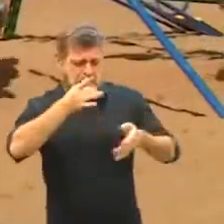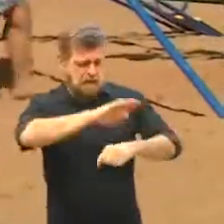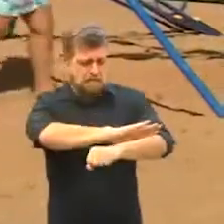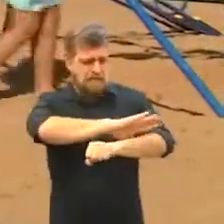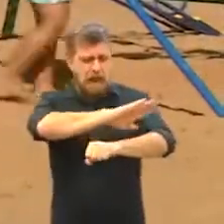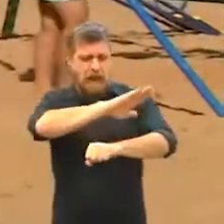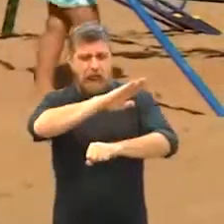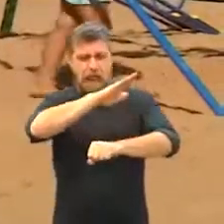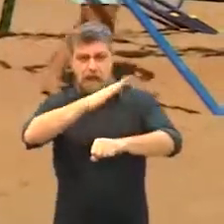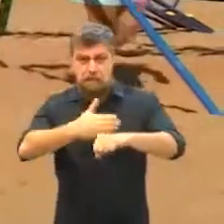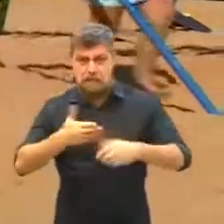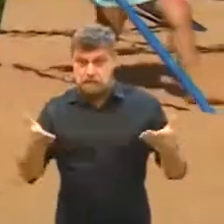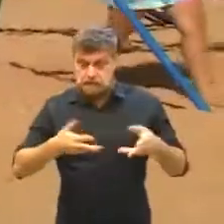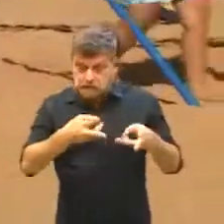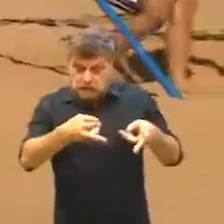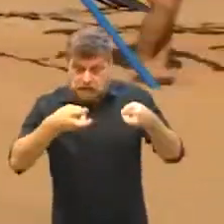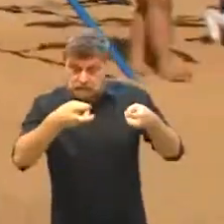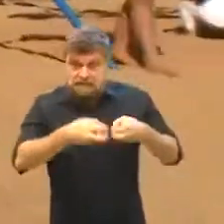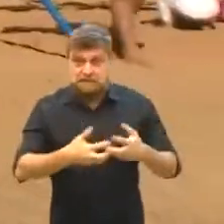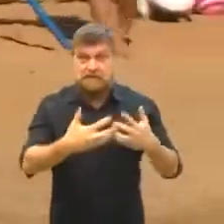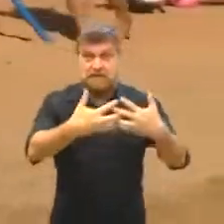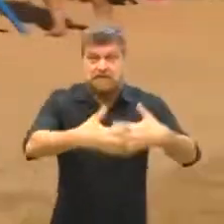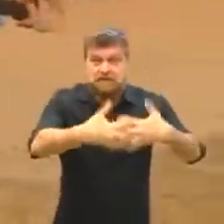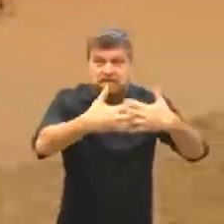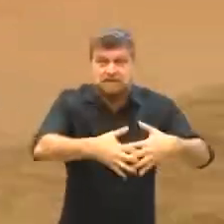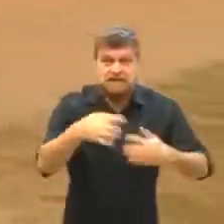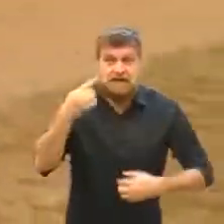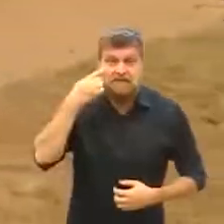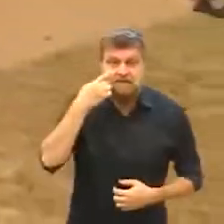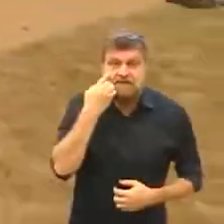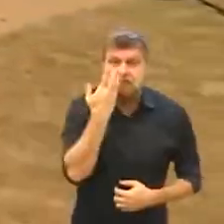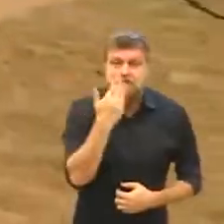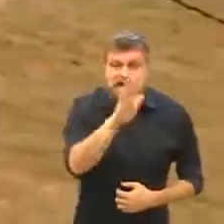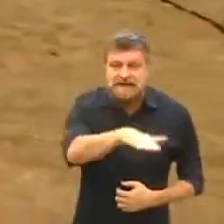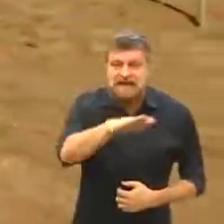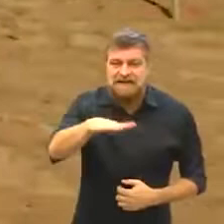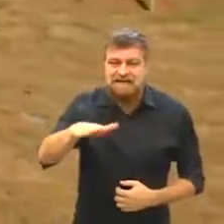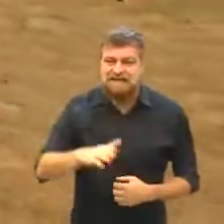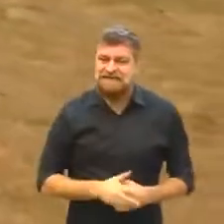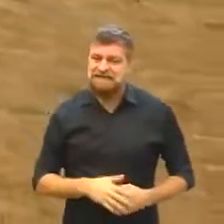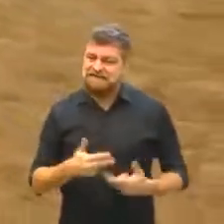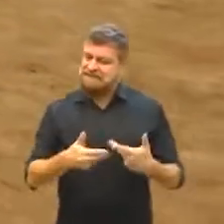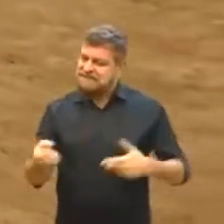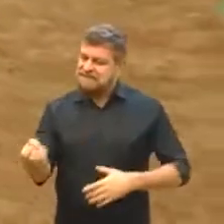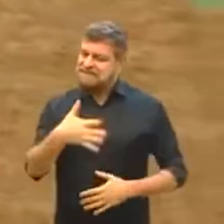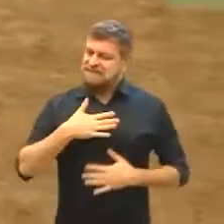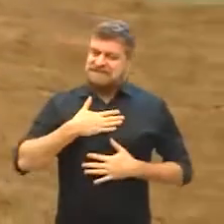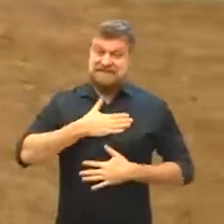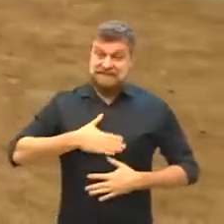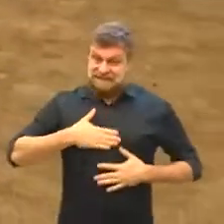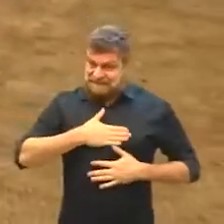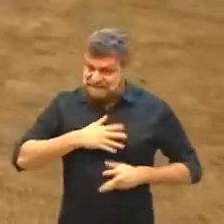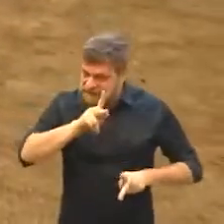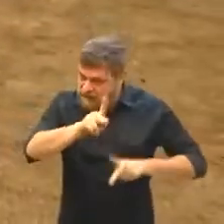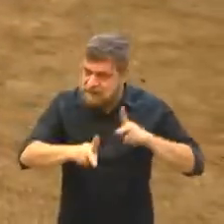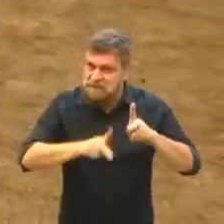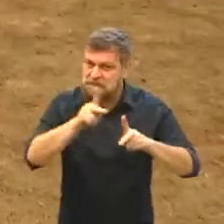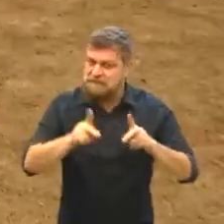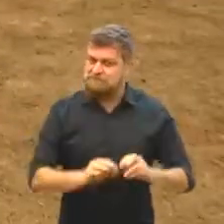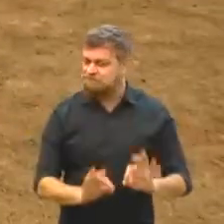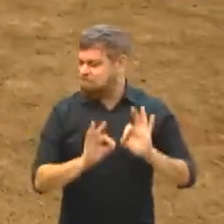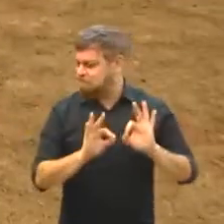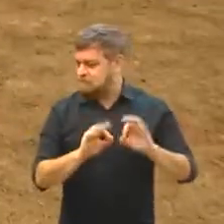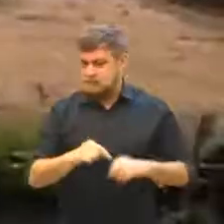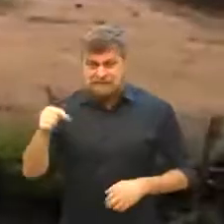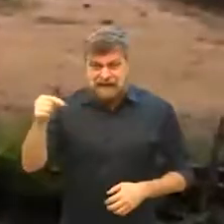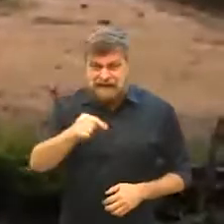de entulho. E agora a gente percebe, já com a praça inaugurada, pelas crianças, que essa novidade agradou em cheio a